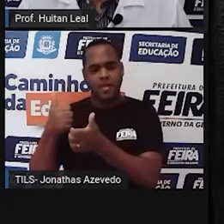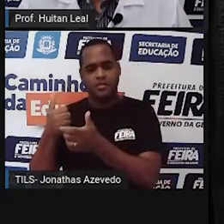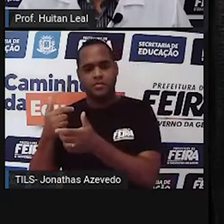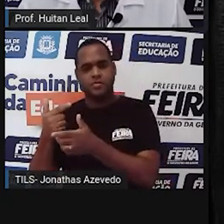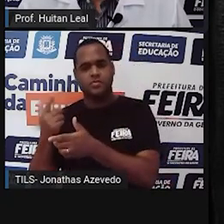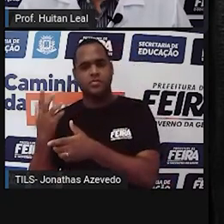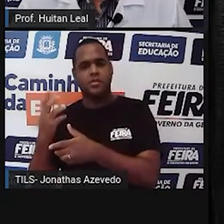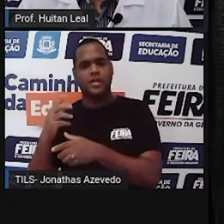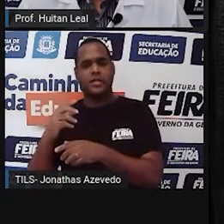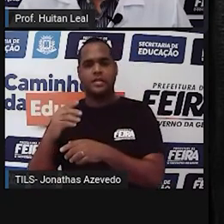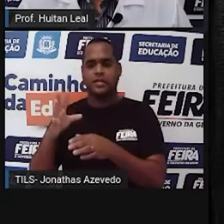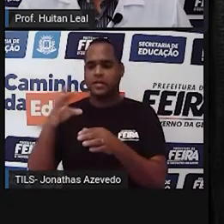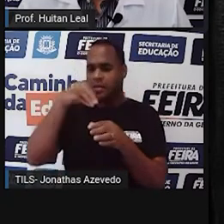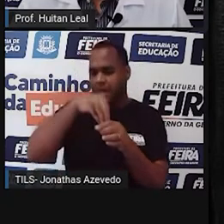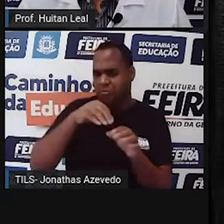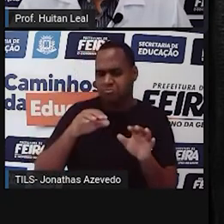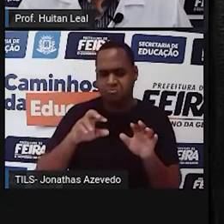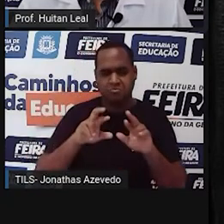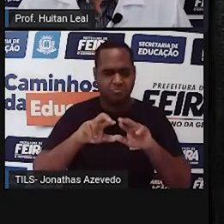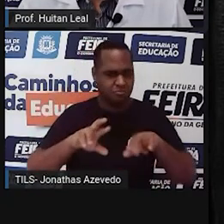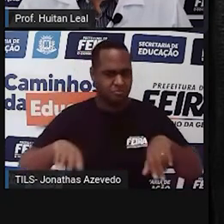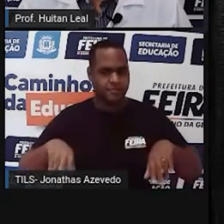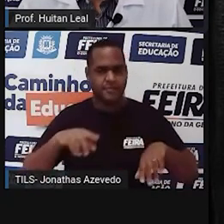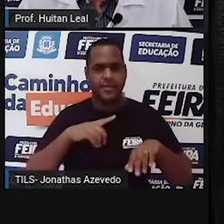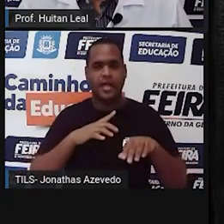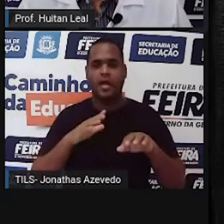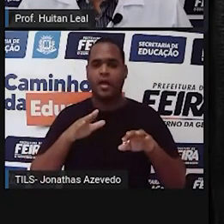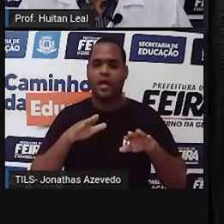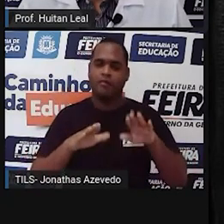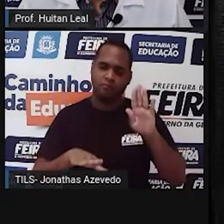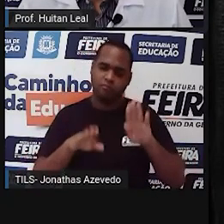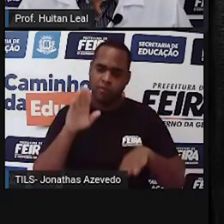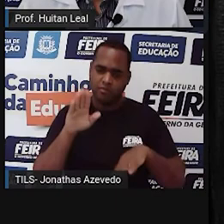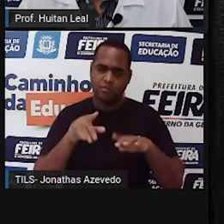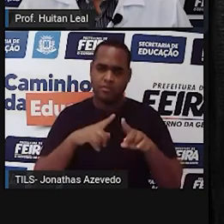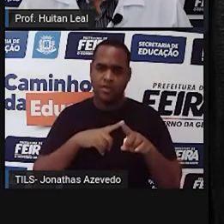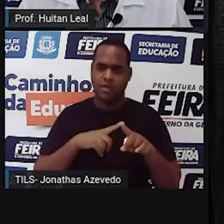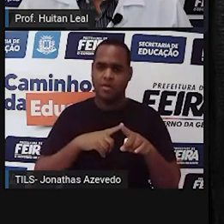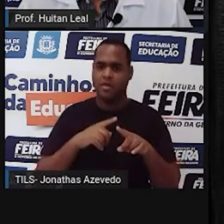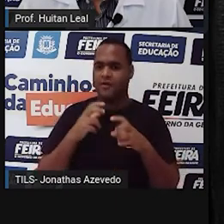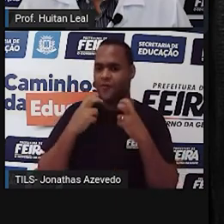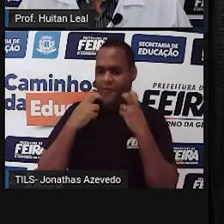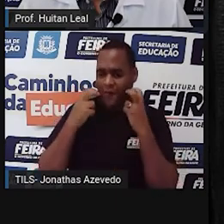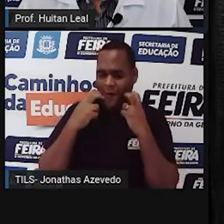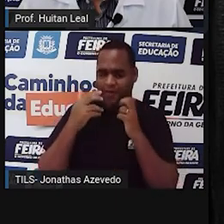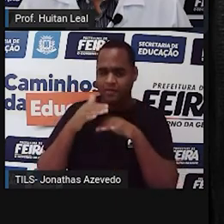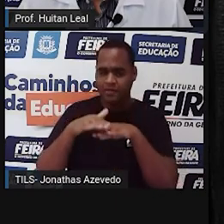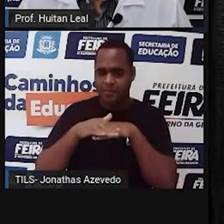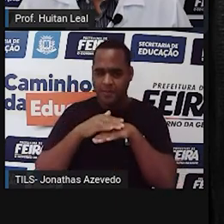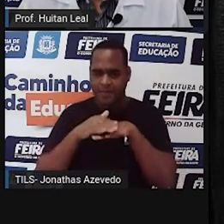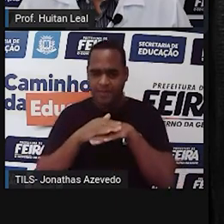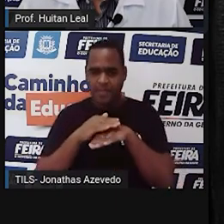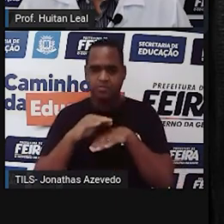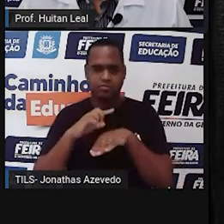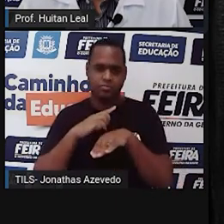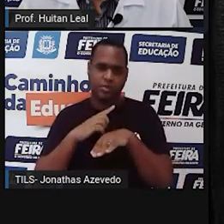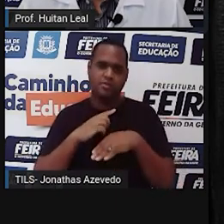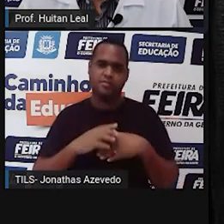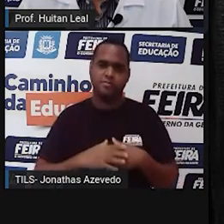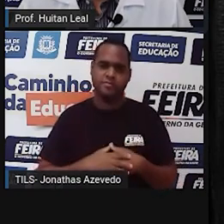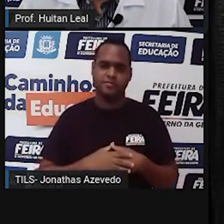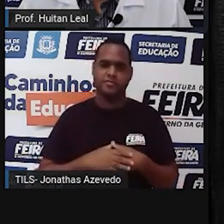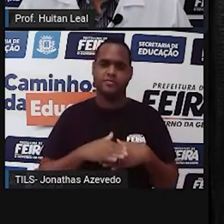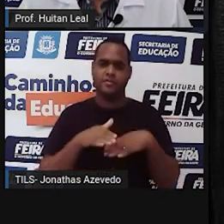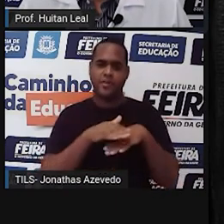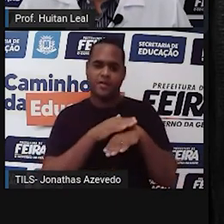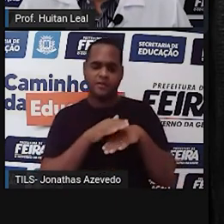do dia, no meio-dia, etc. Às vezes tenho vergonha do meu tênis. Olha aí, às vezes. Na escola,